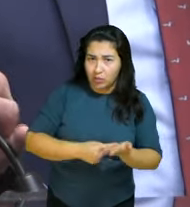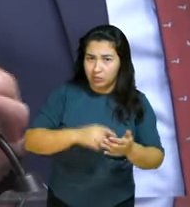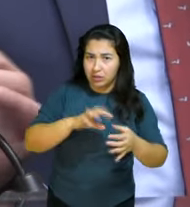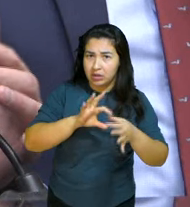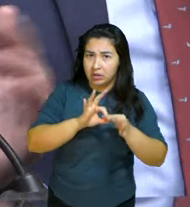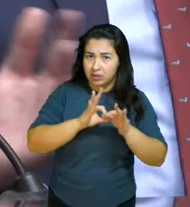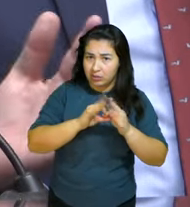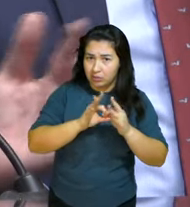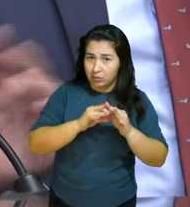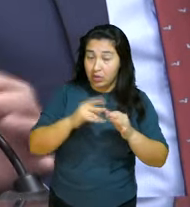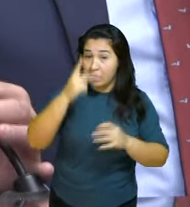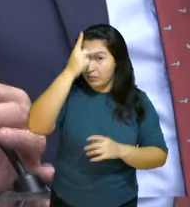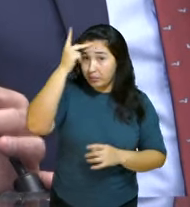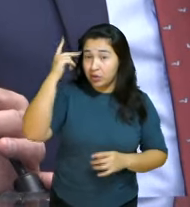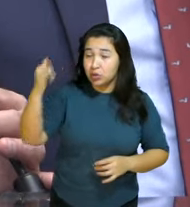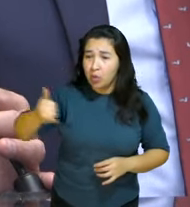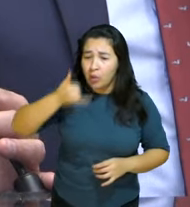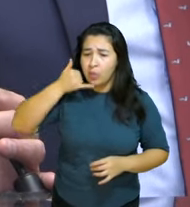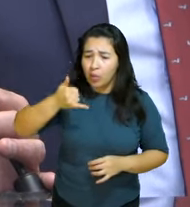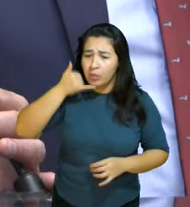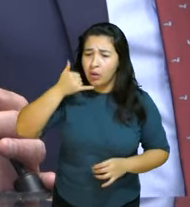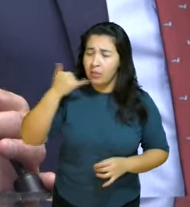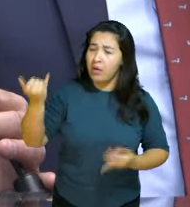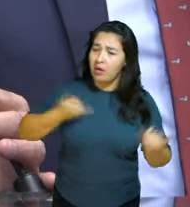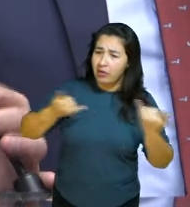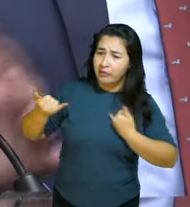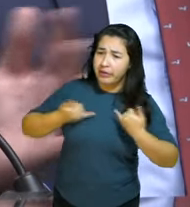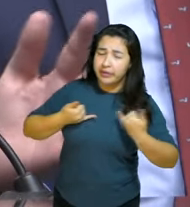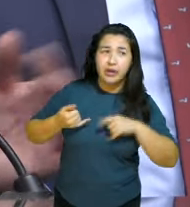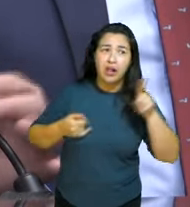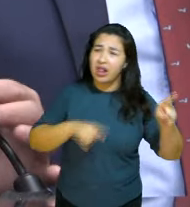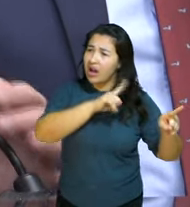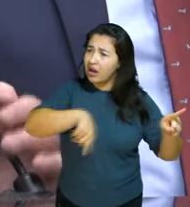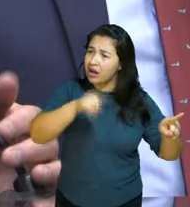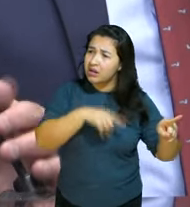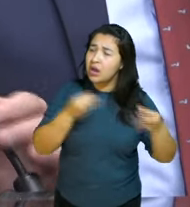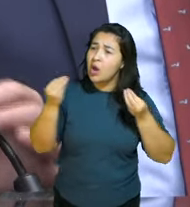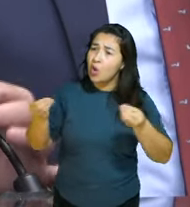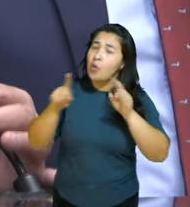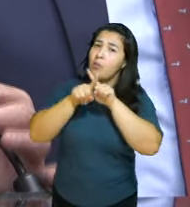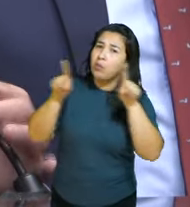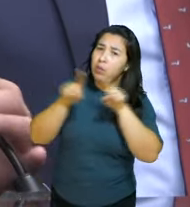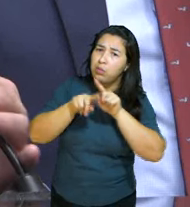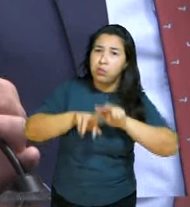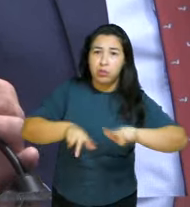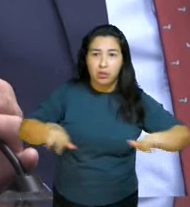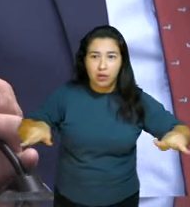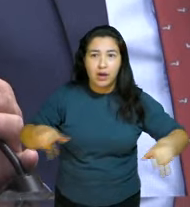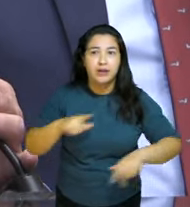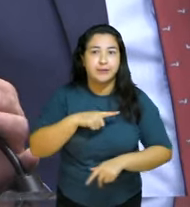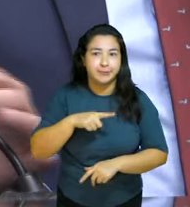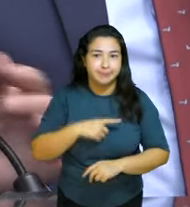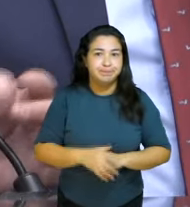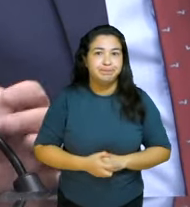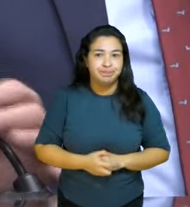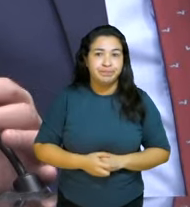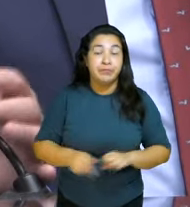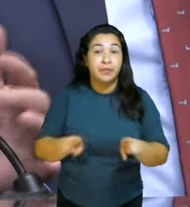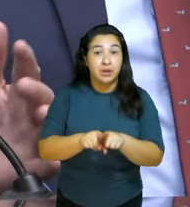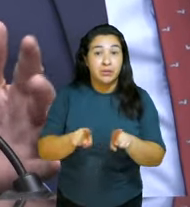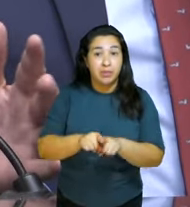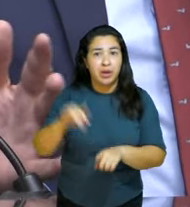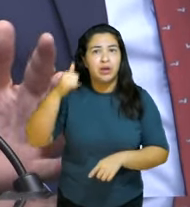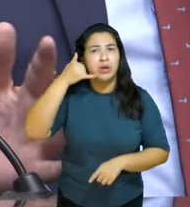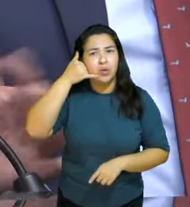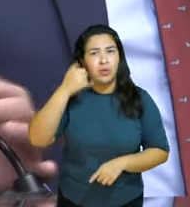Concórdia, que as pessoas estavam lá e não tinha árvore para apitar os jovens. Tomei a liberdade também de ligar para o presidente da FESPORT para